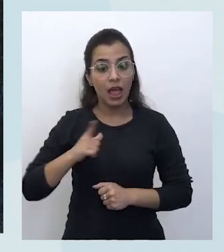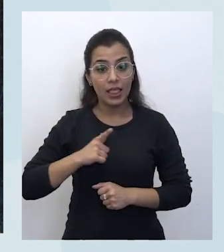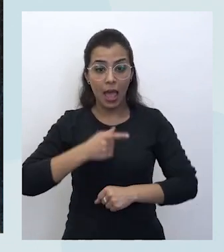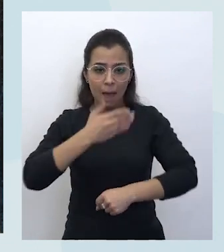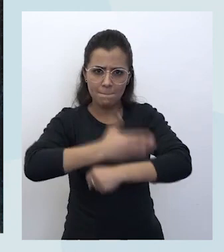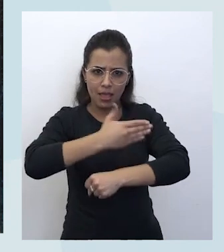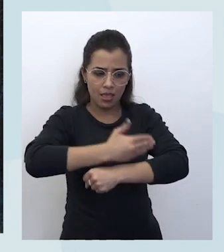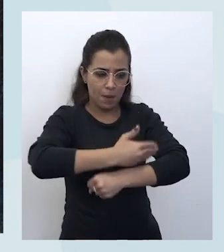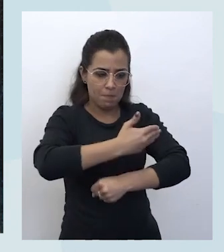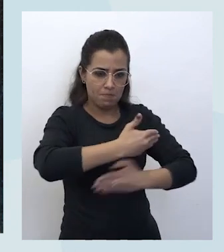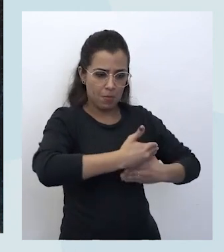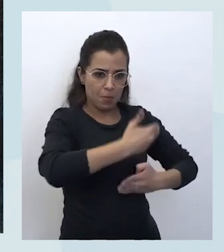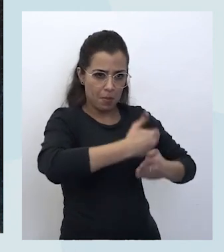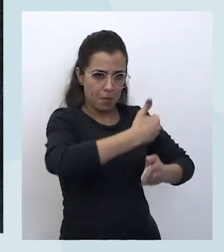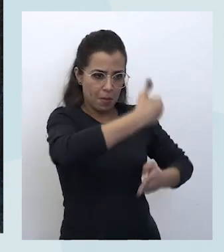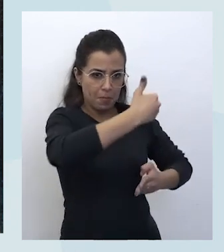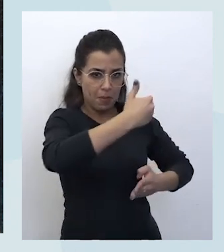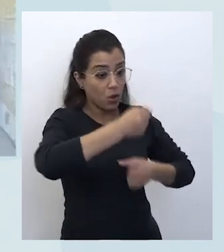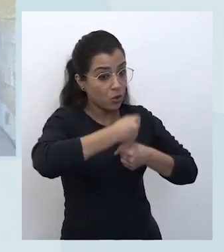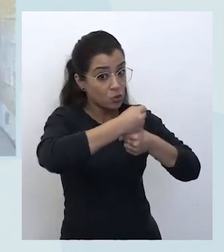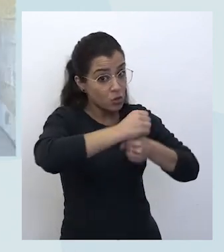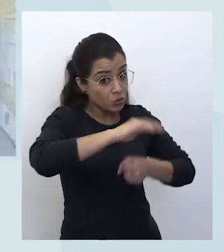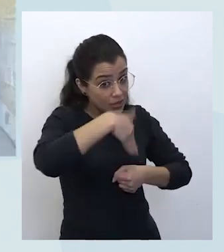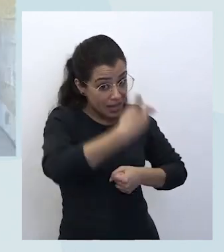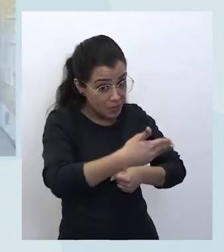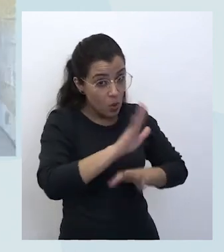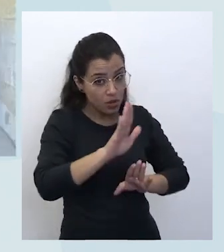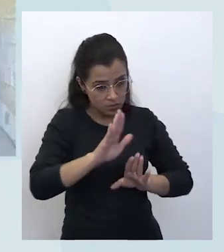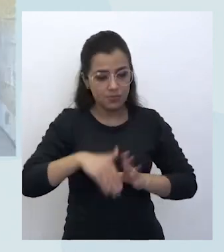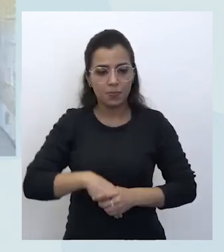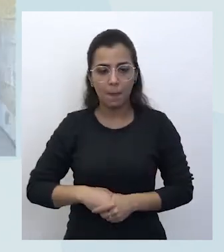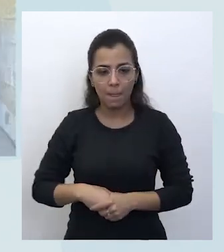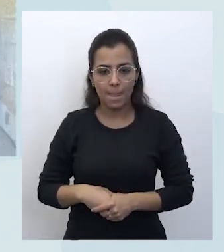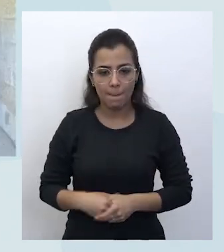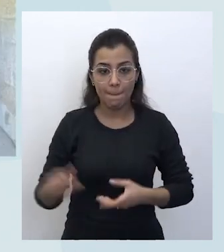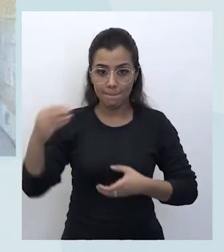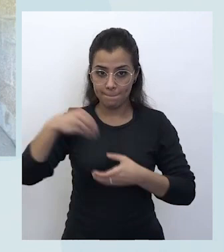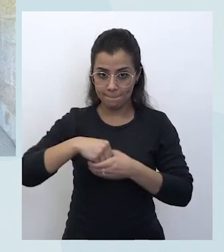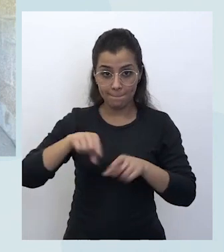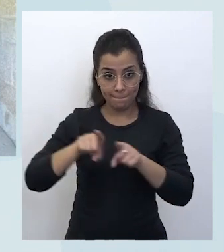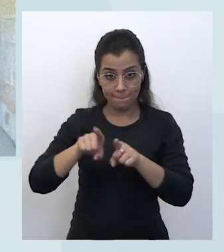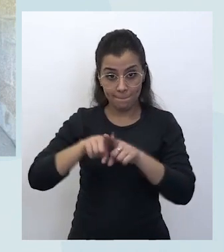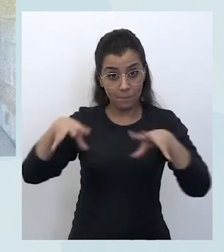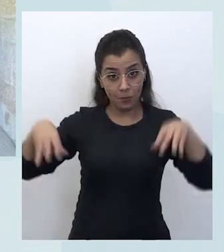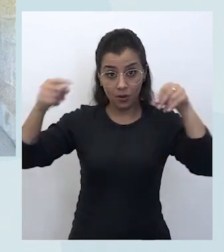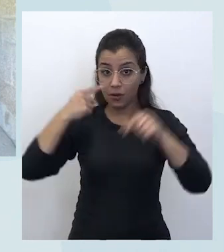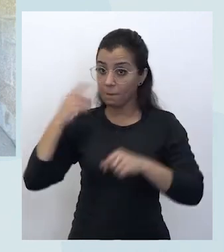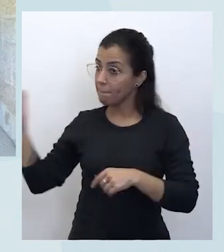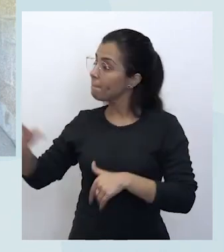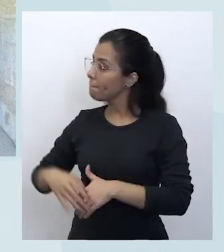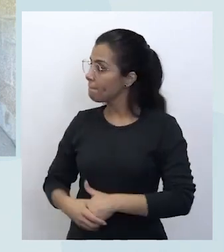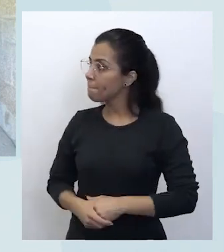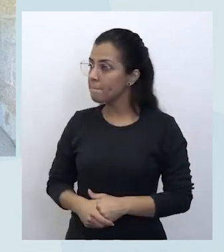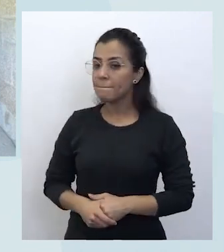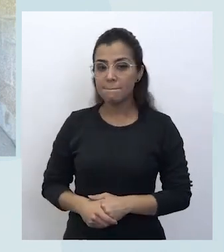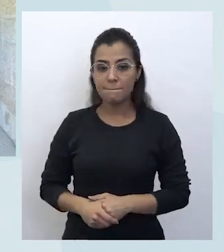construções de tijolos, né? Elas são do período, são da época. O interior do Castelo de Guimarães, né? Aí é uma parte de uma